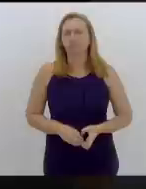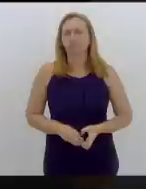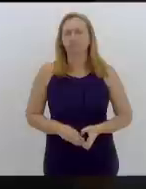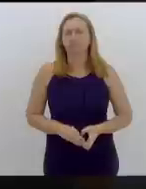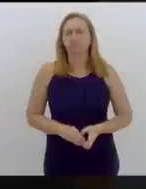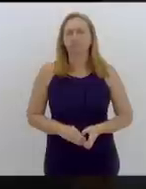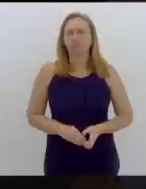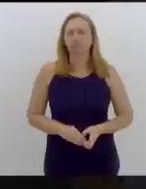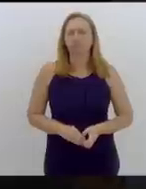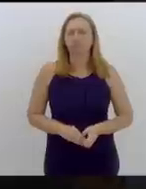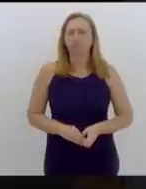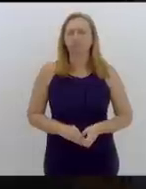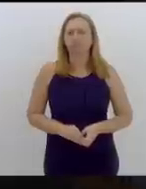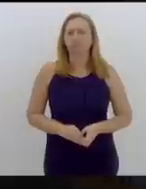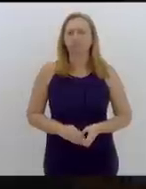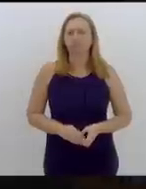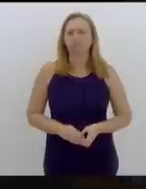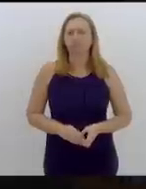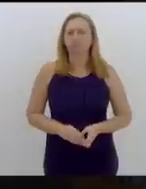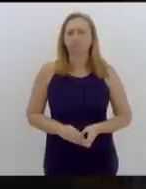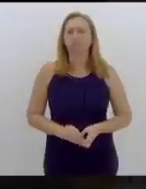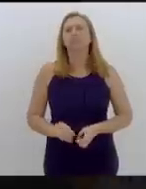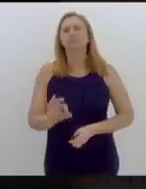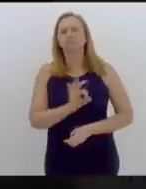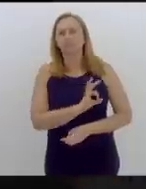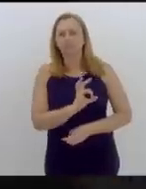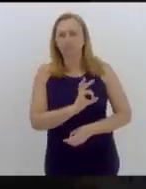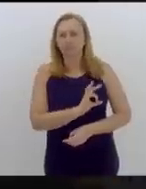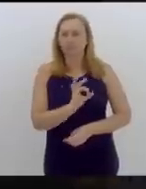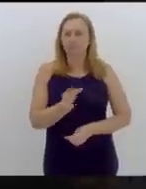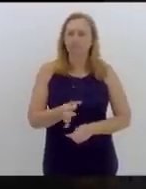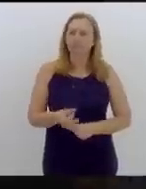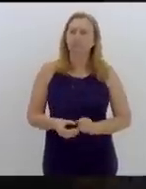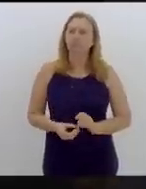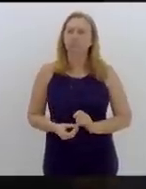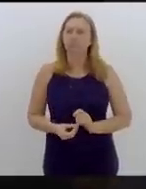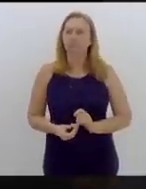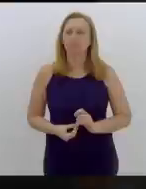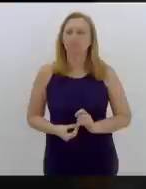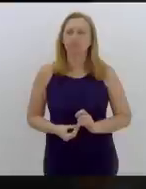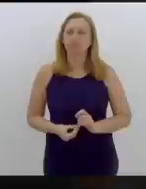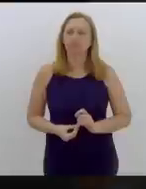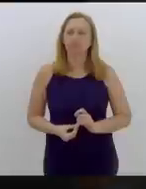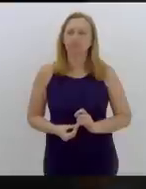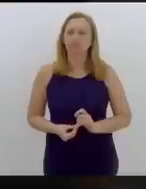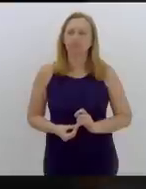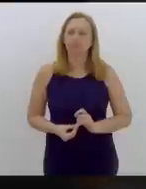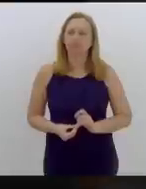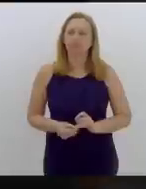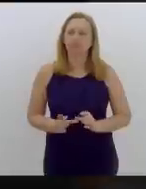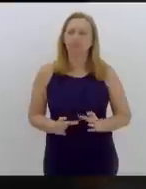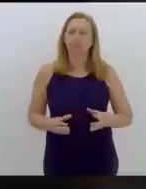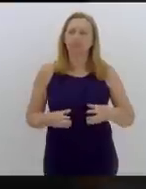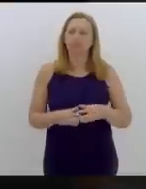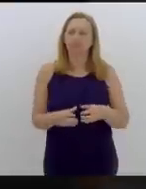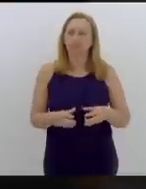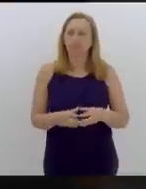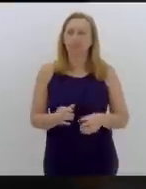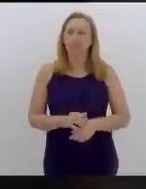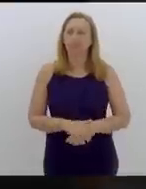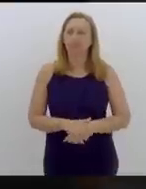com instrumentos com o efetivo policial as comissões do por exemplo